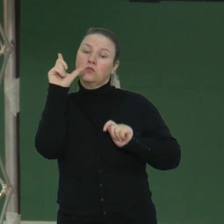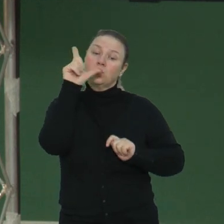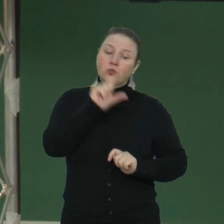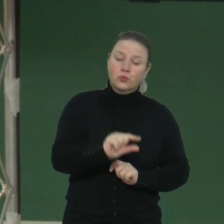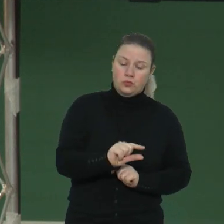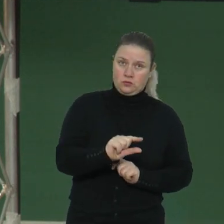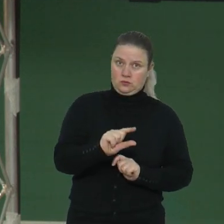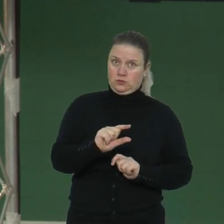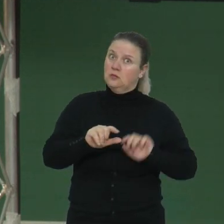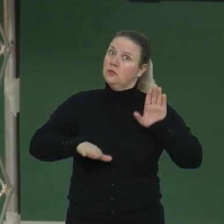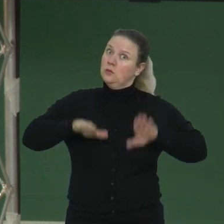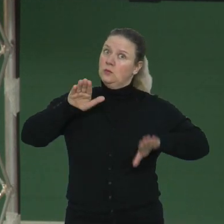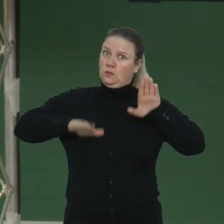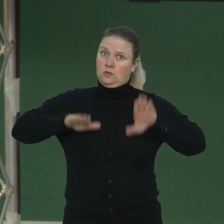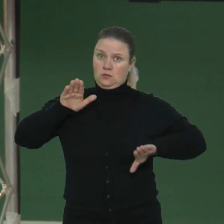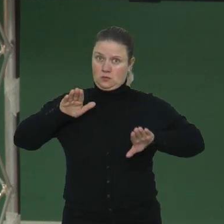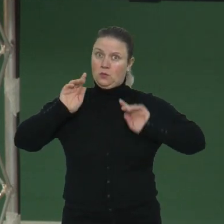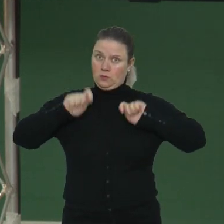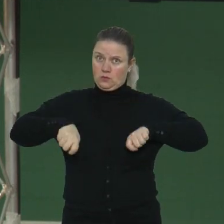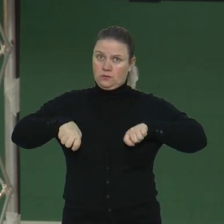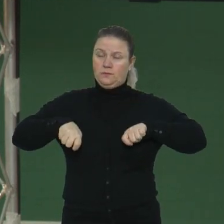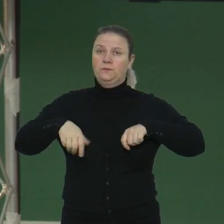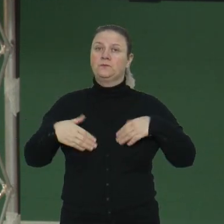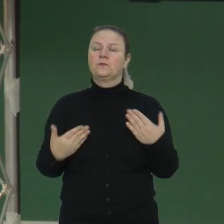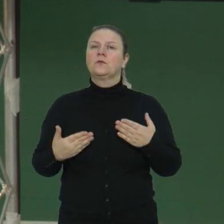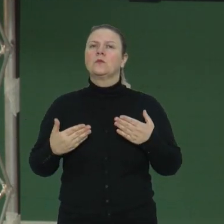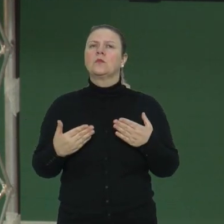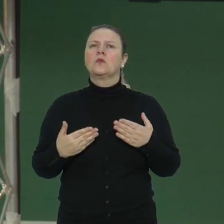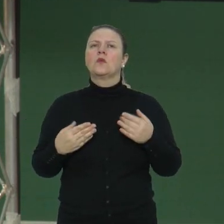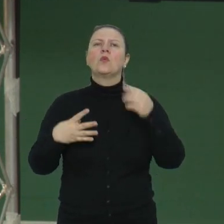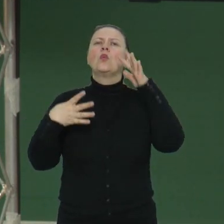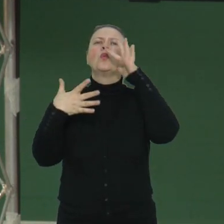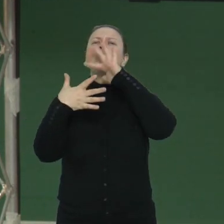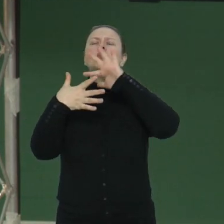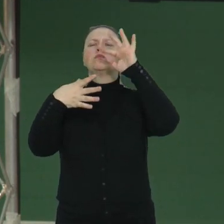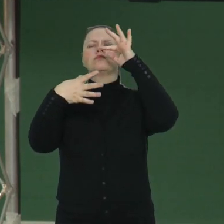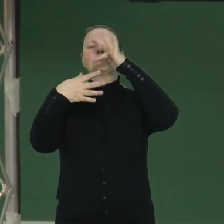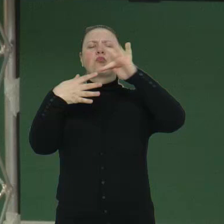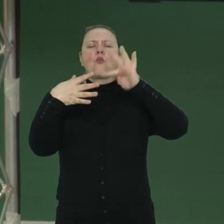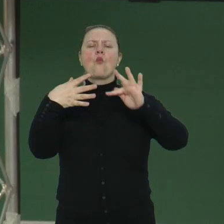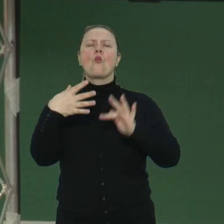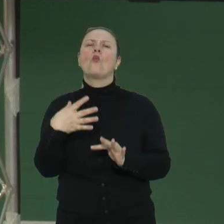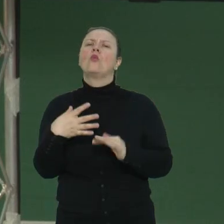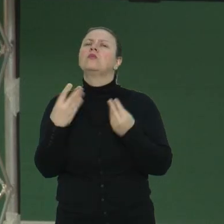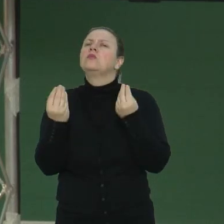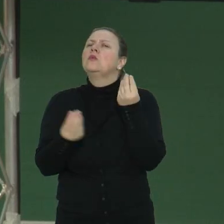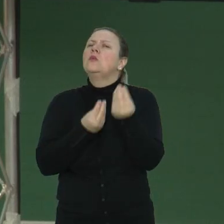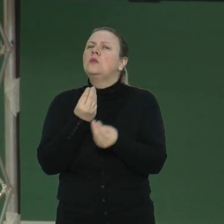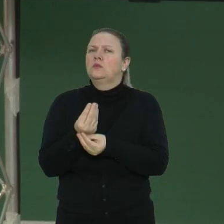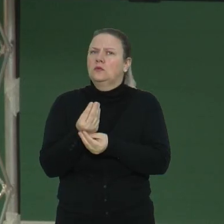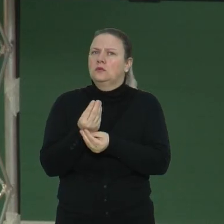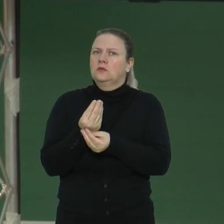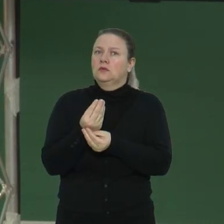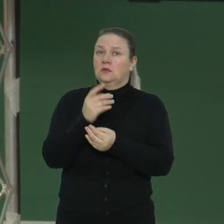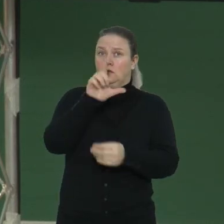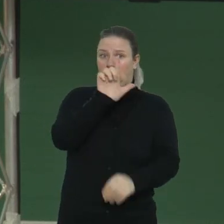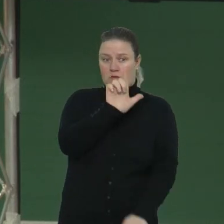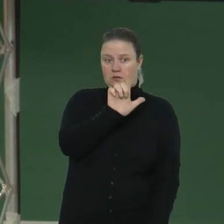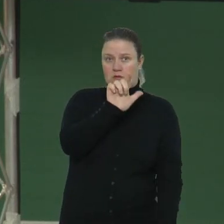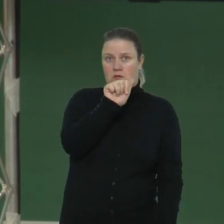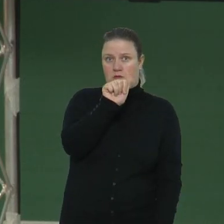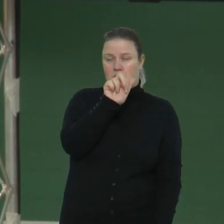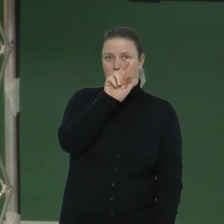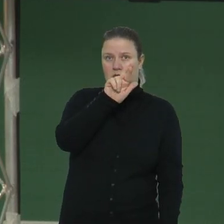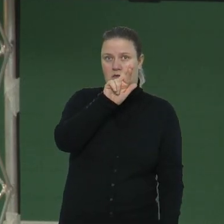Então, considerando que ela admite essa margem de erro, então quais são as possibilidades? A largura, né? O módulo, o quê? O L, que é a largura,